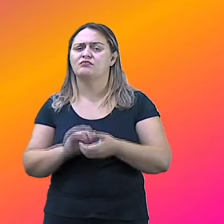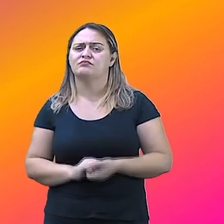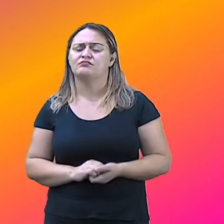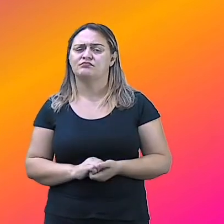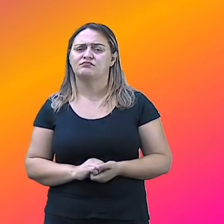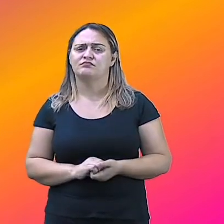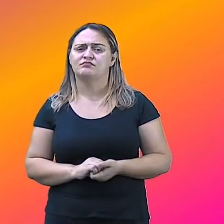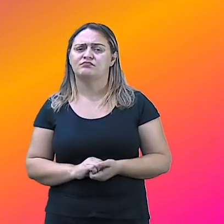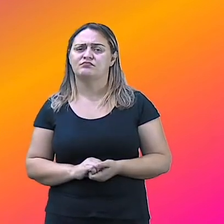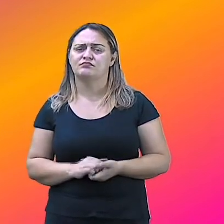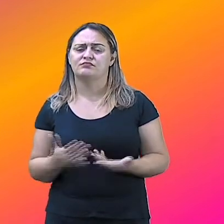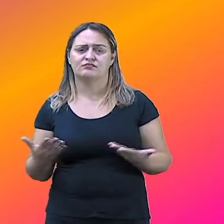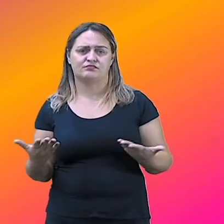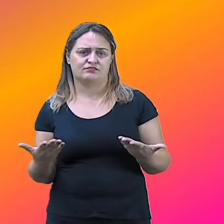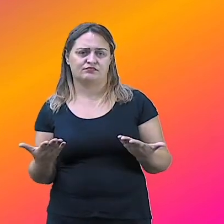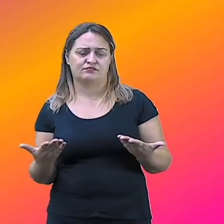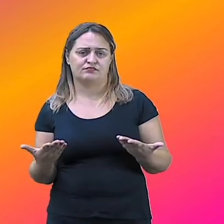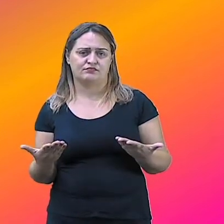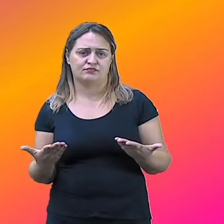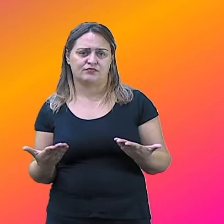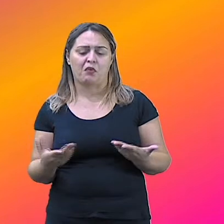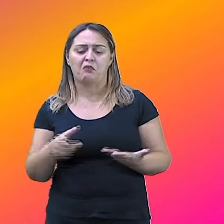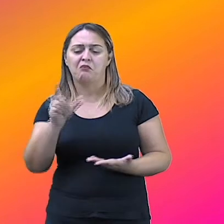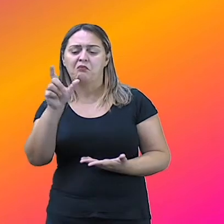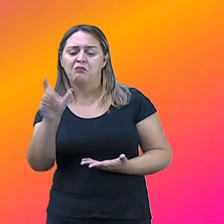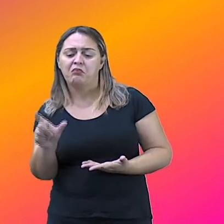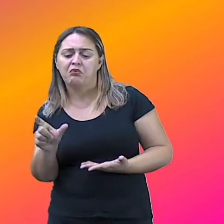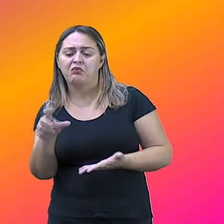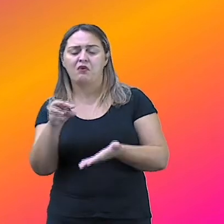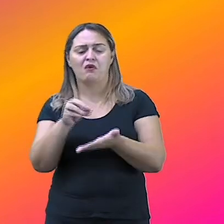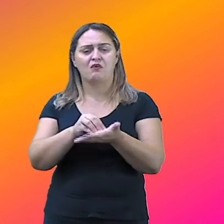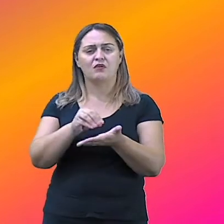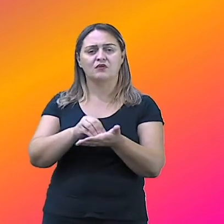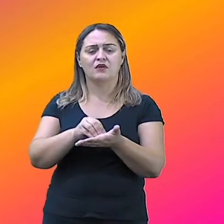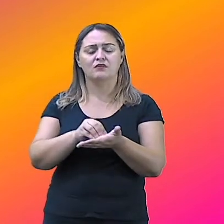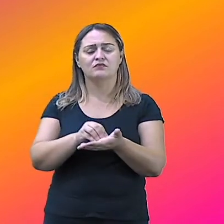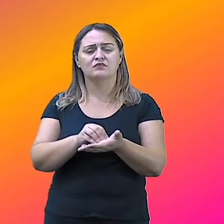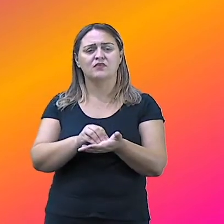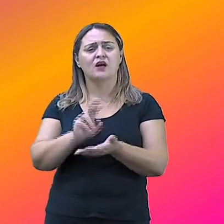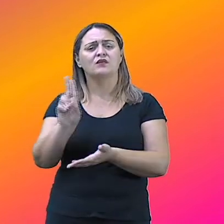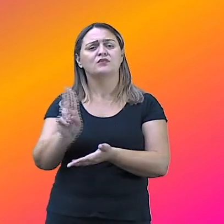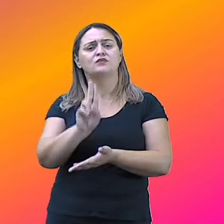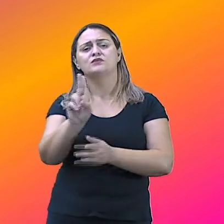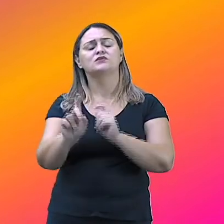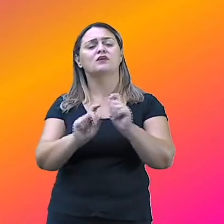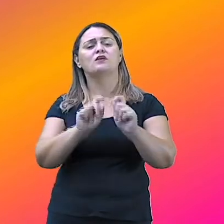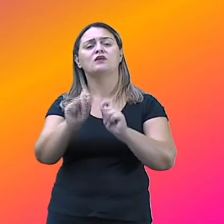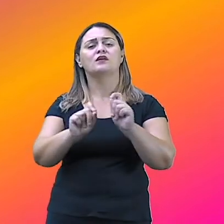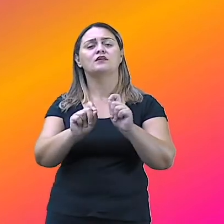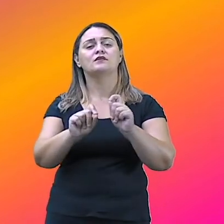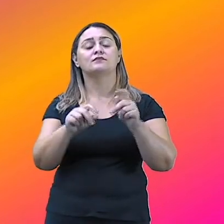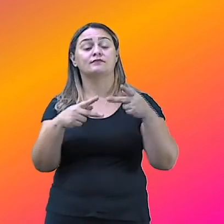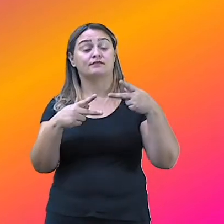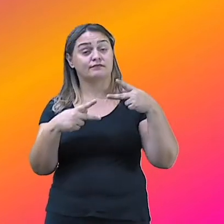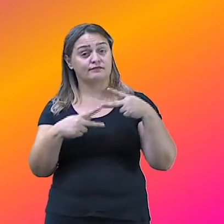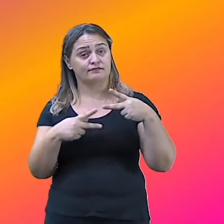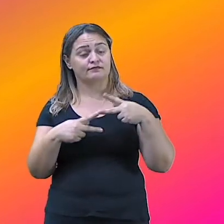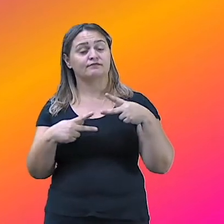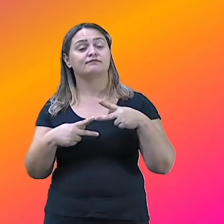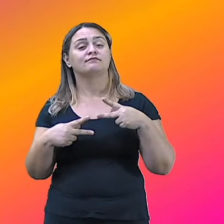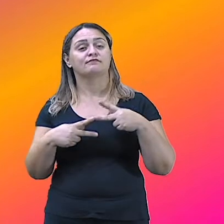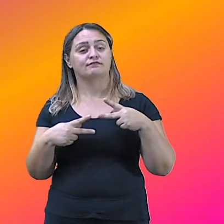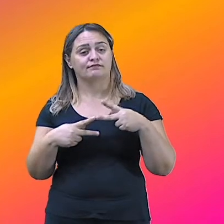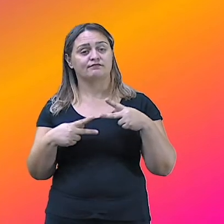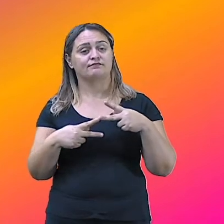ser totalmente de forma direta. Nós temos aí quem? A preposição, não é mesmo?